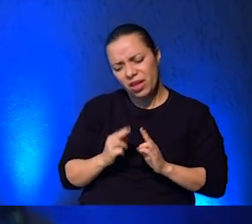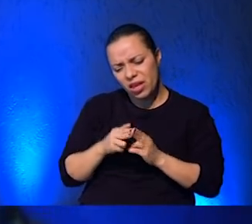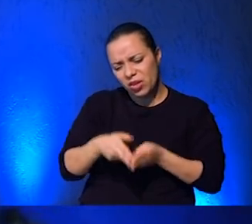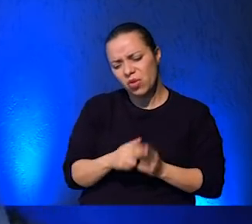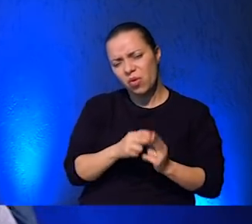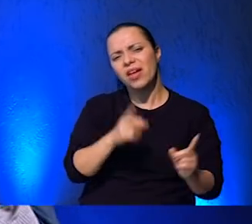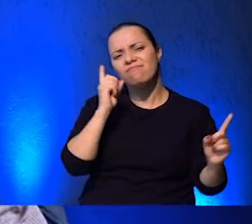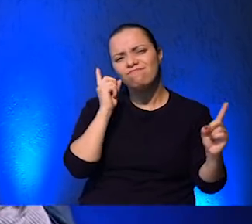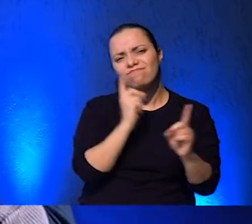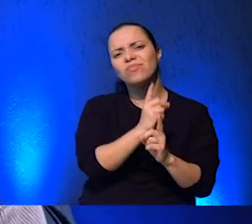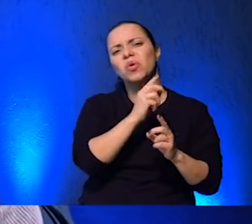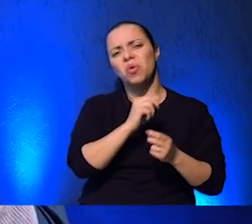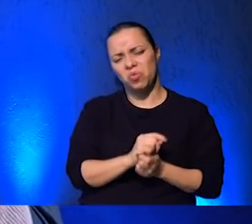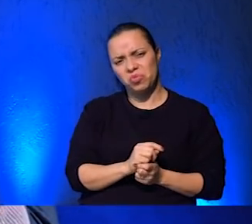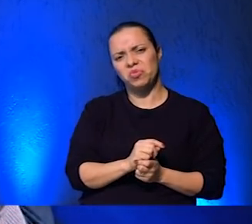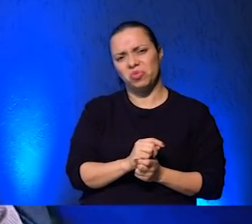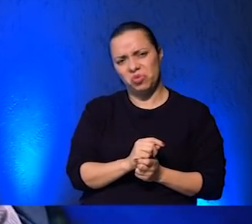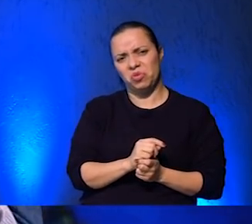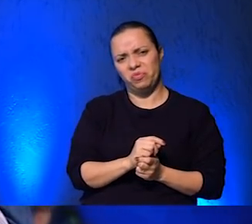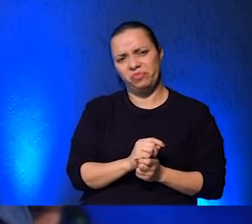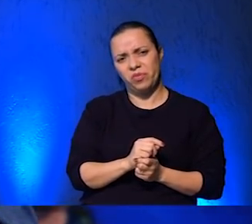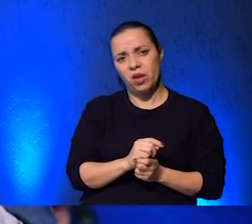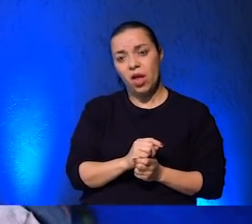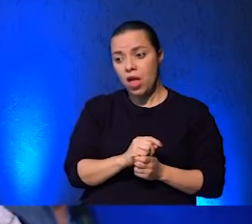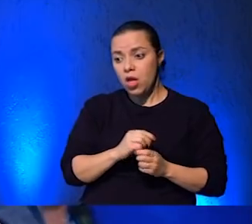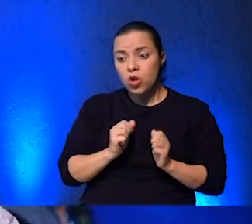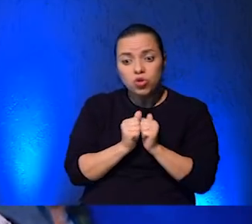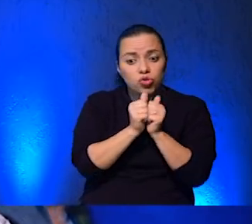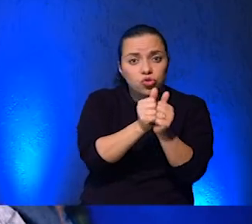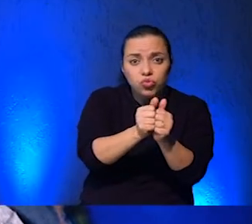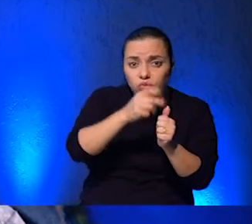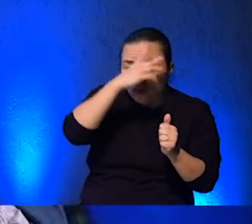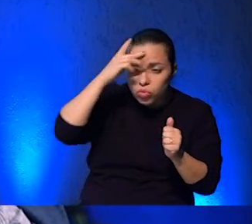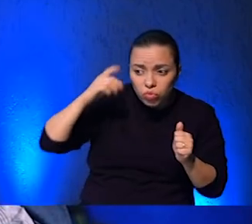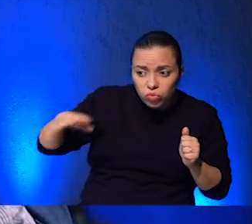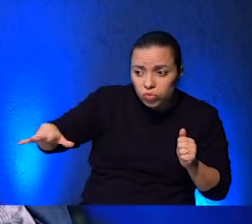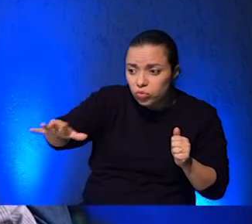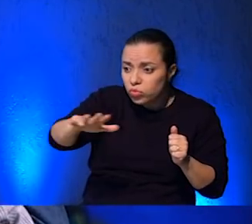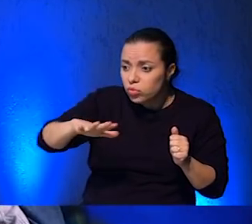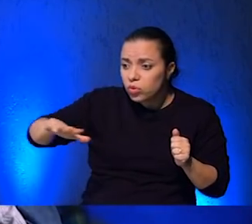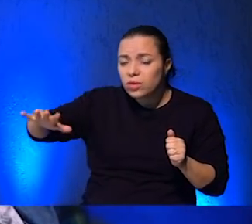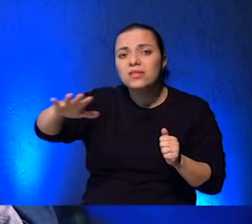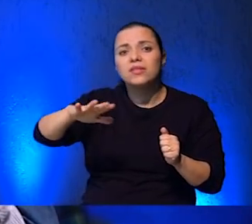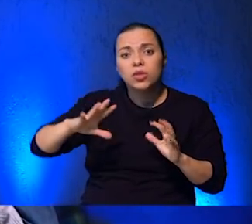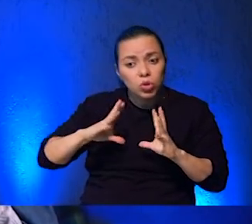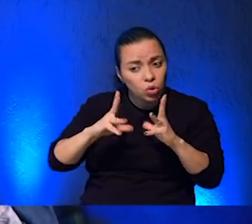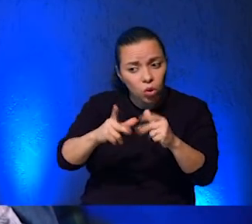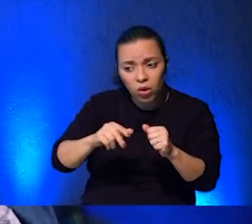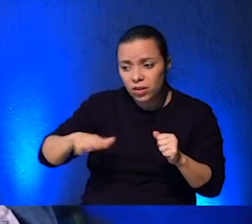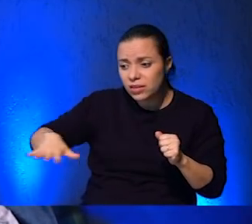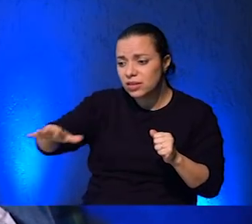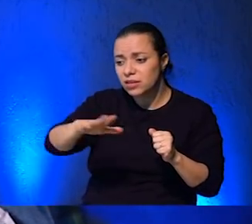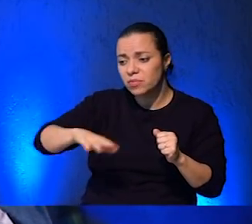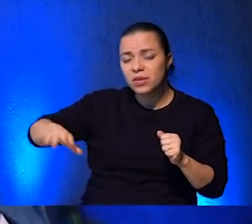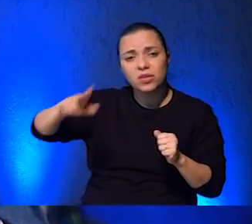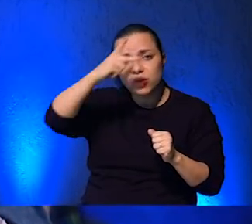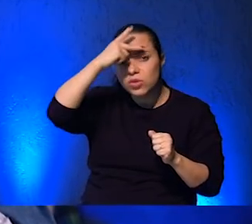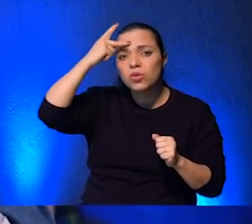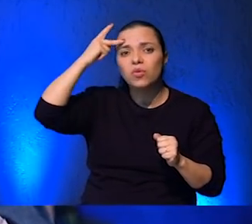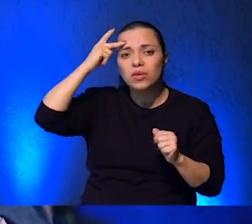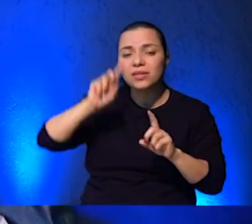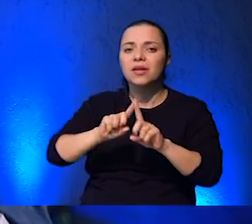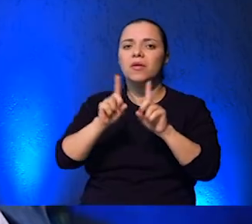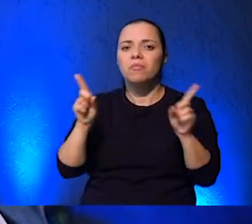tava fazendo coisa ruim ou de todo mundo tava fazendo coisa errada o que noé resolveu continuar